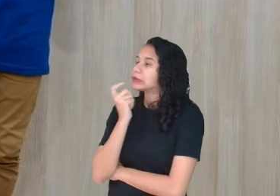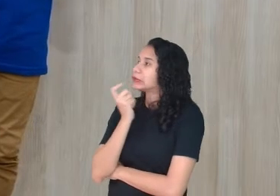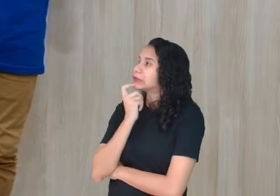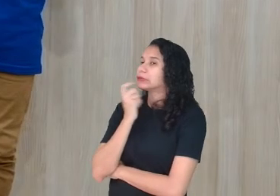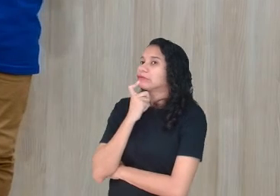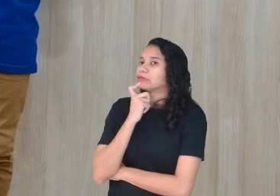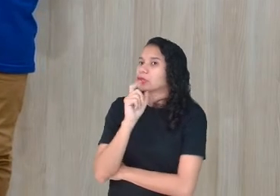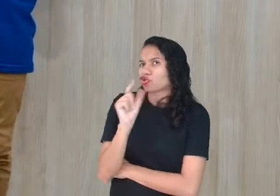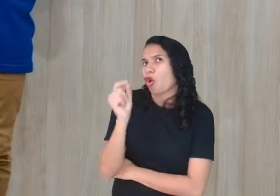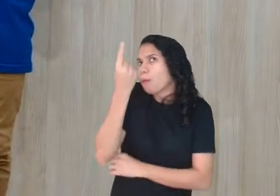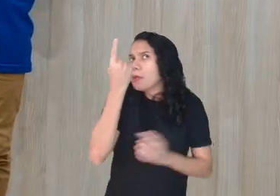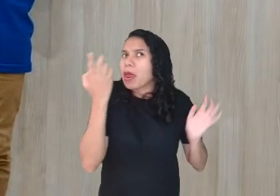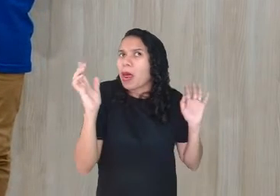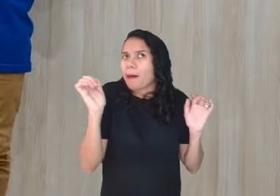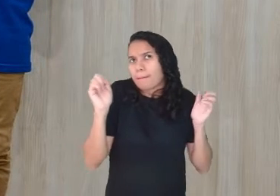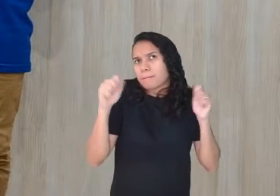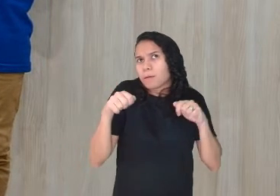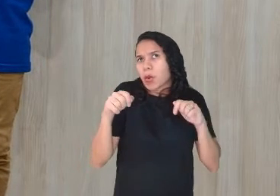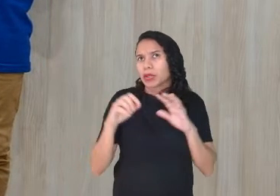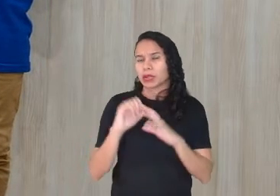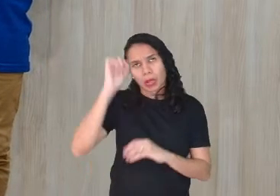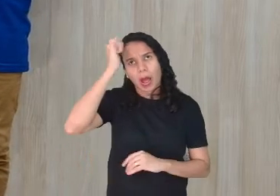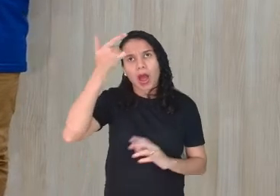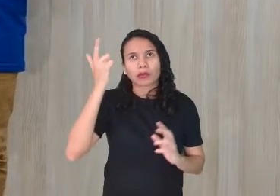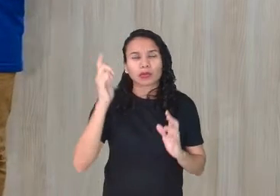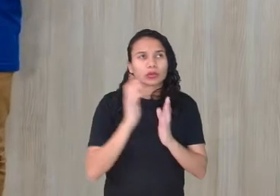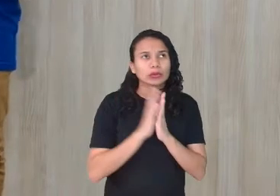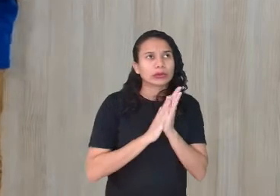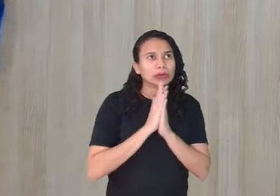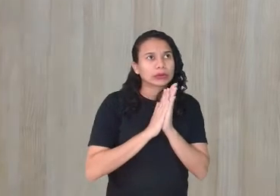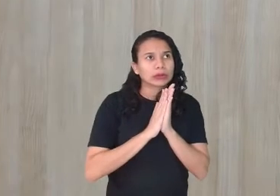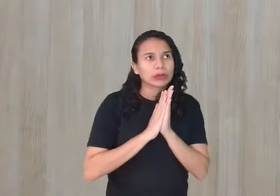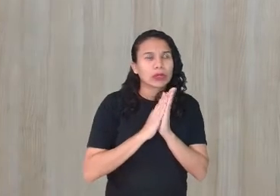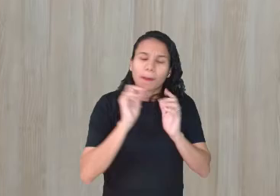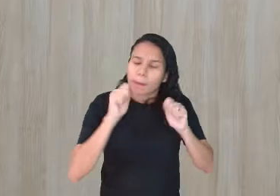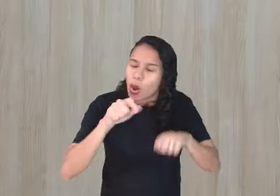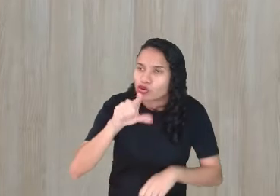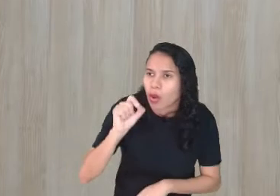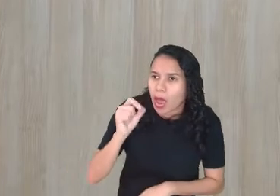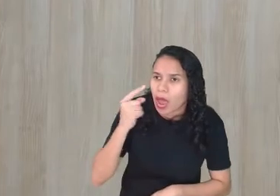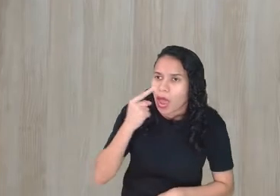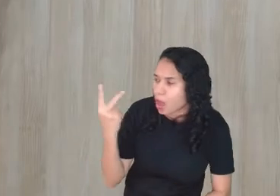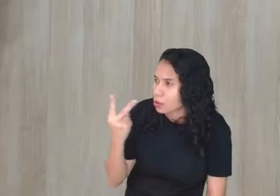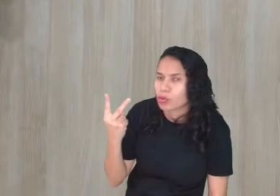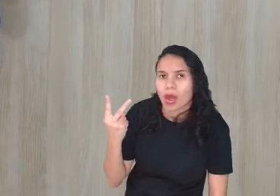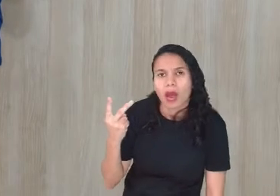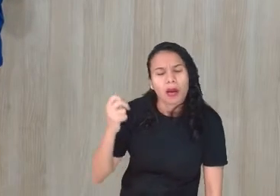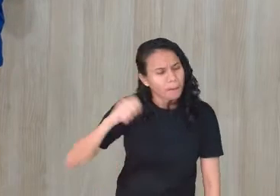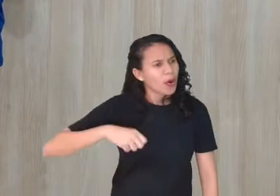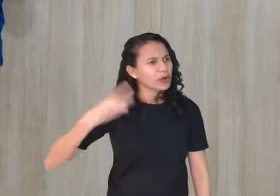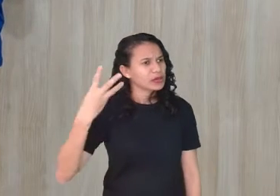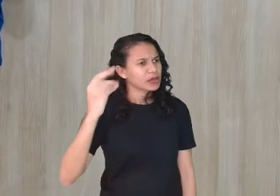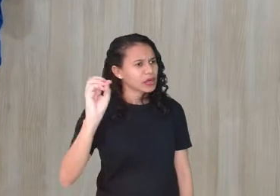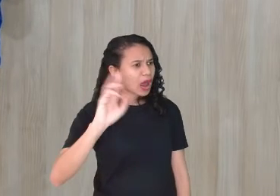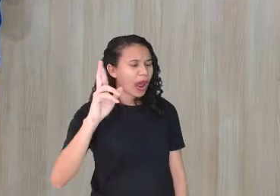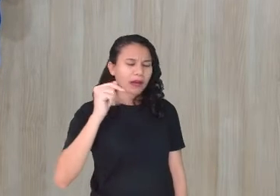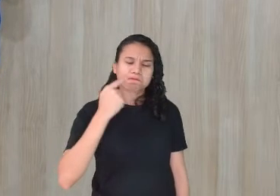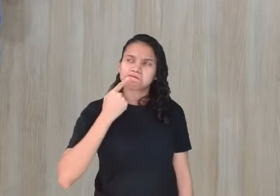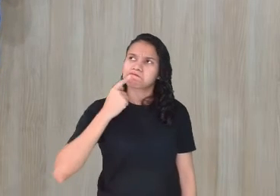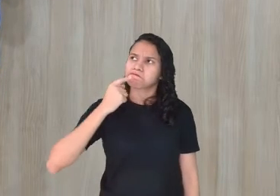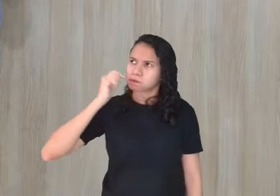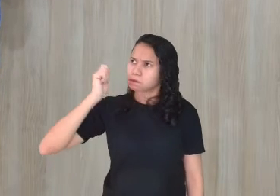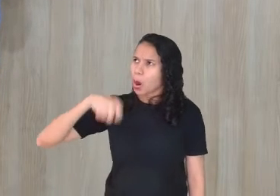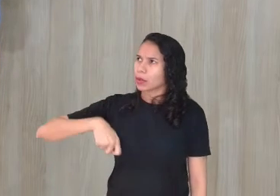primeira camisa? Posso, né? Claro. É. Aqui eu posso escolher? Pode também. 30, né?